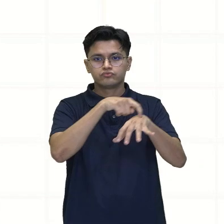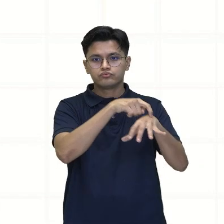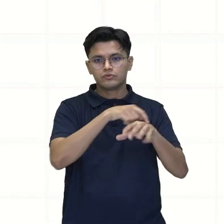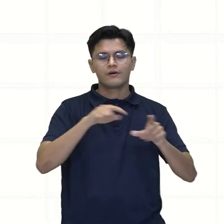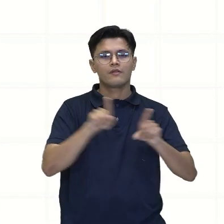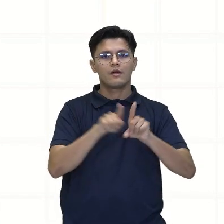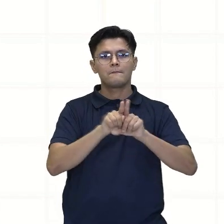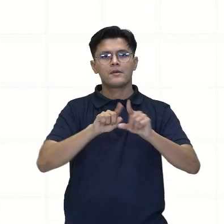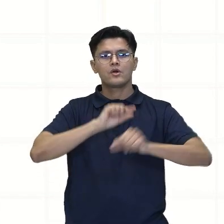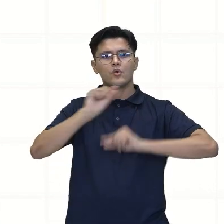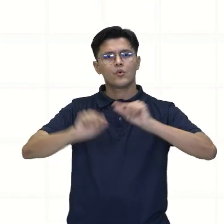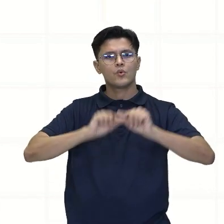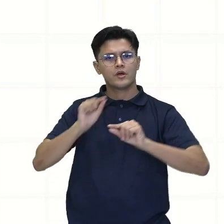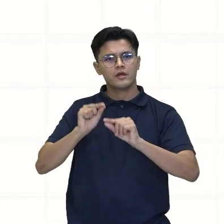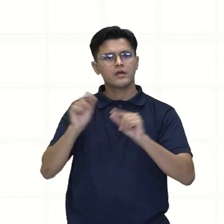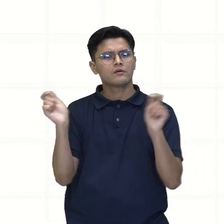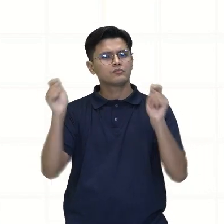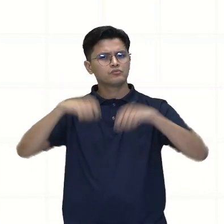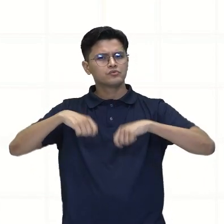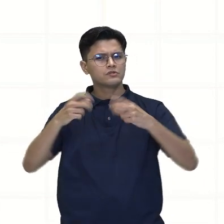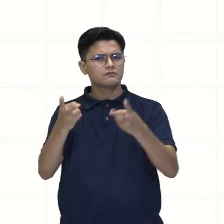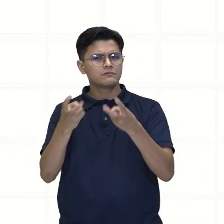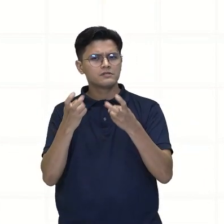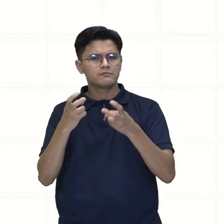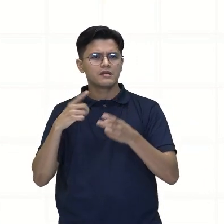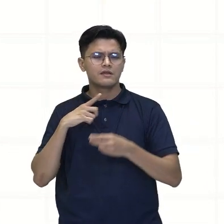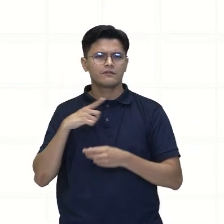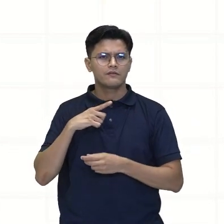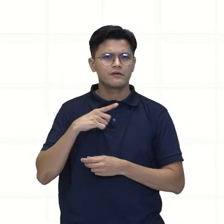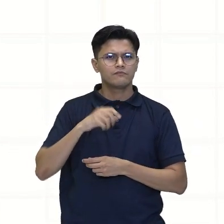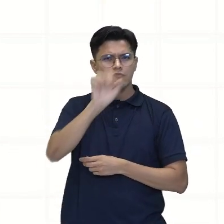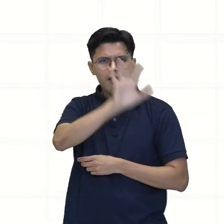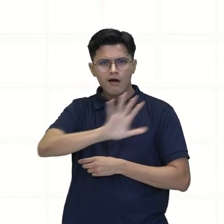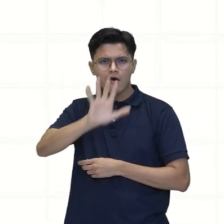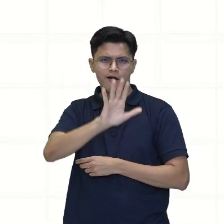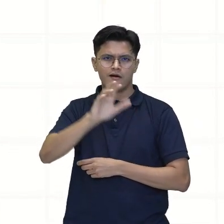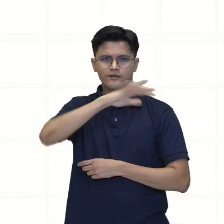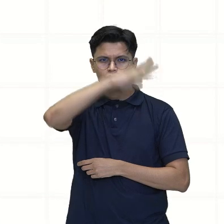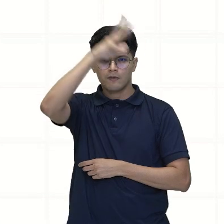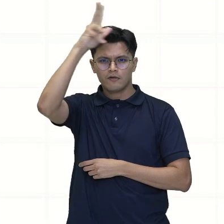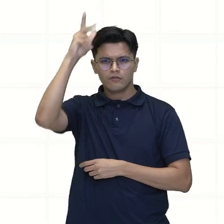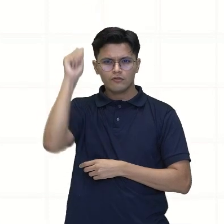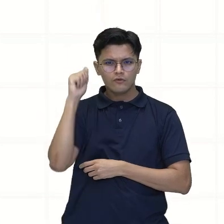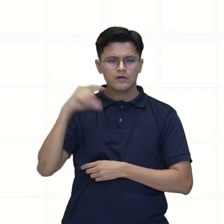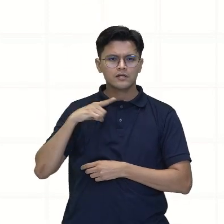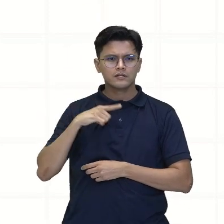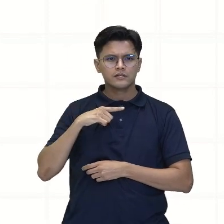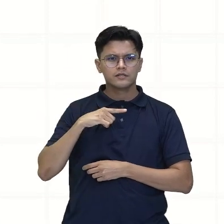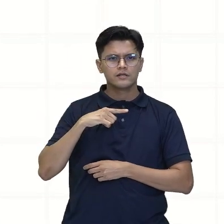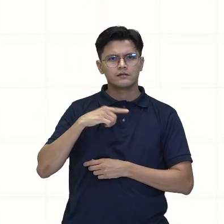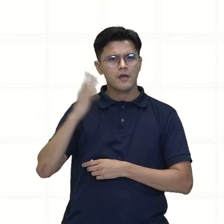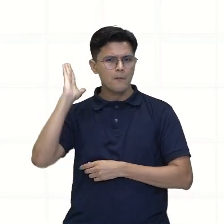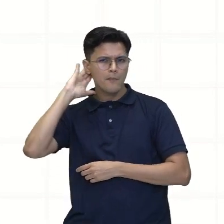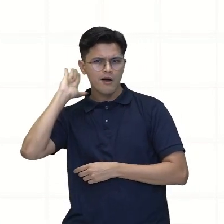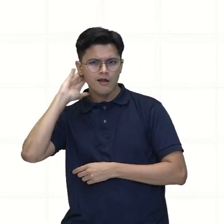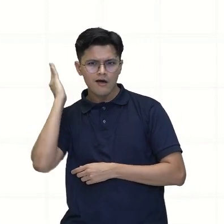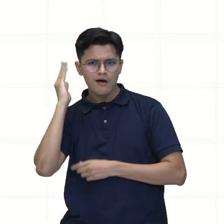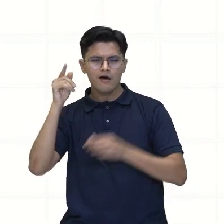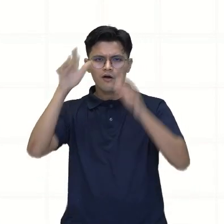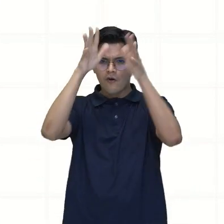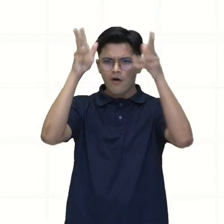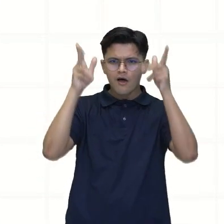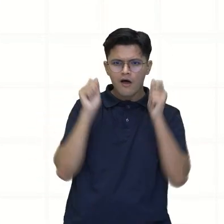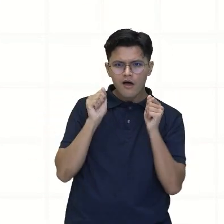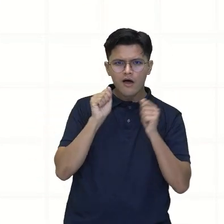os círculos menores aqui espalhados, né, pelo Amazonas, o Pará, o Acre, né, e outros estados